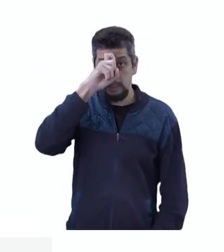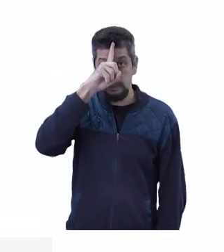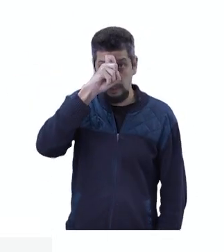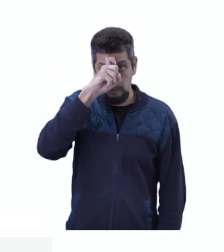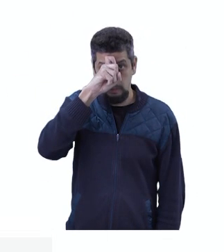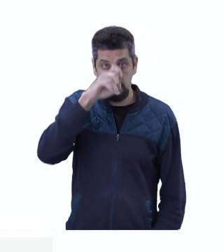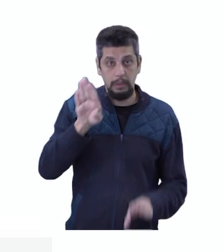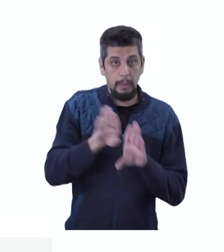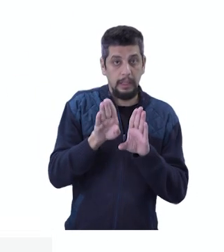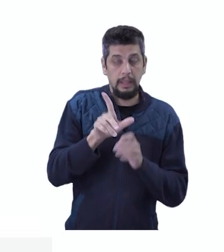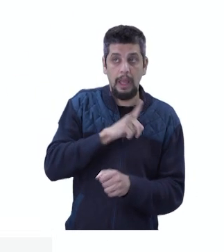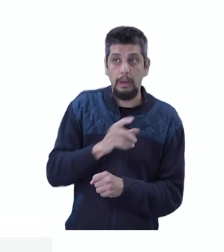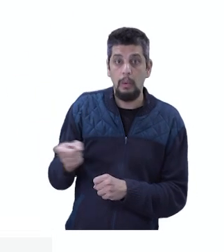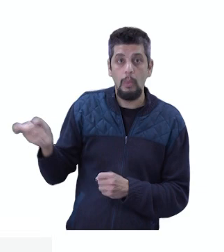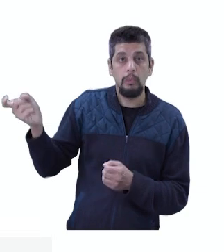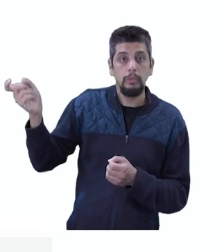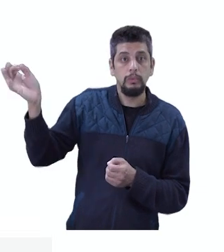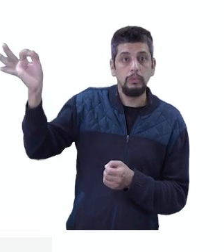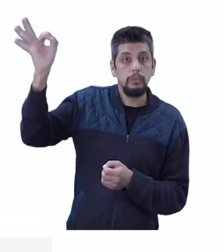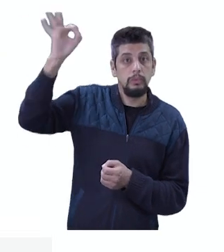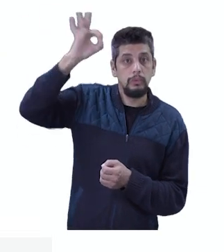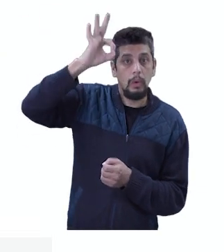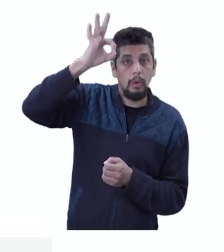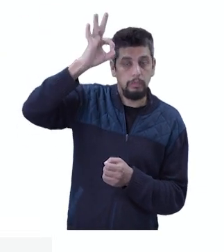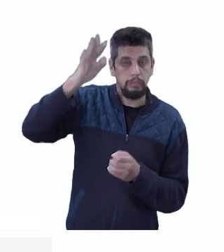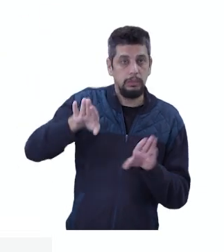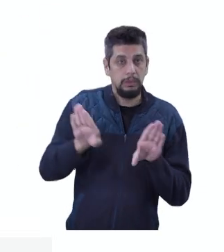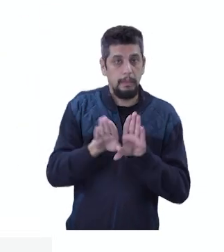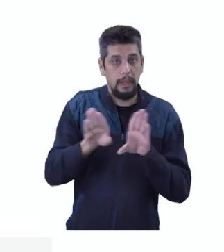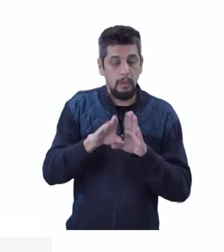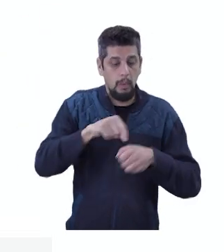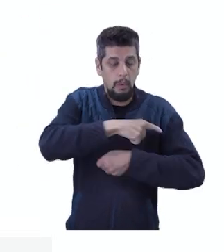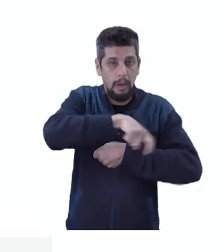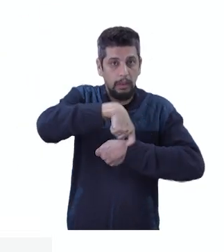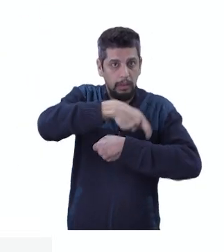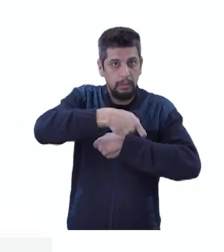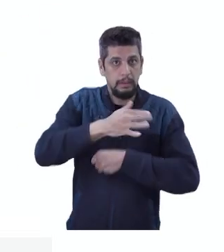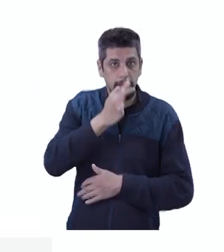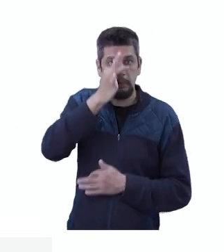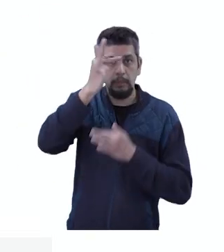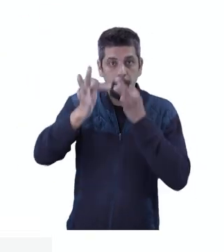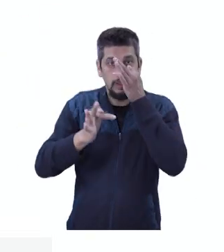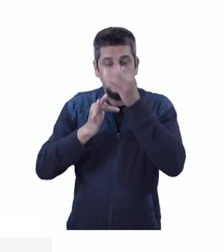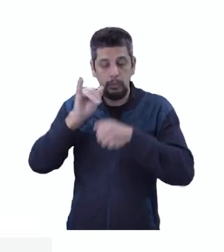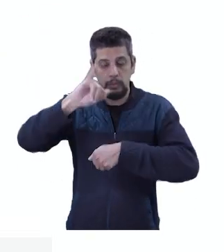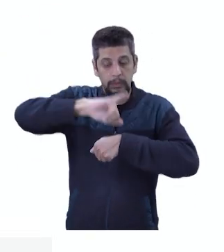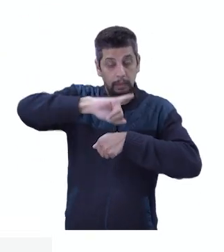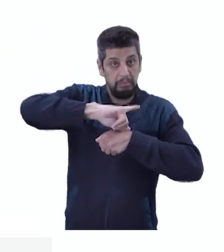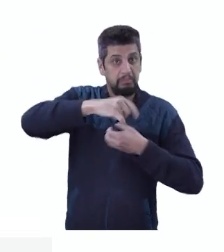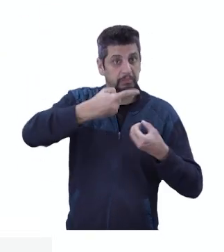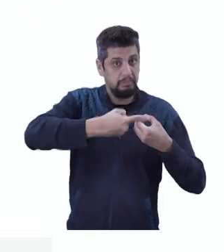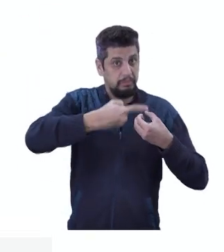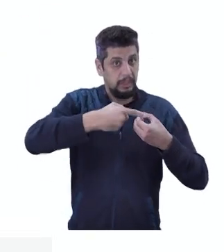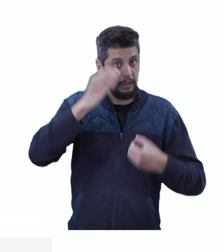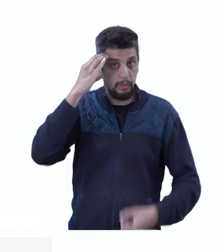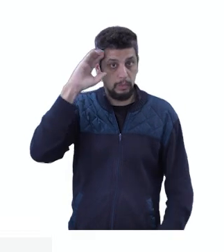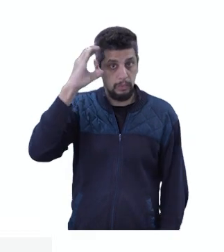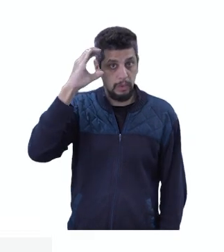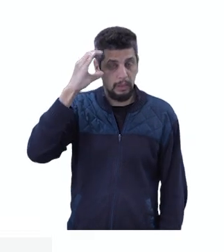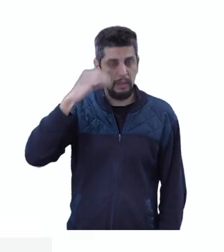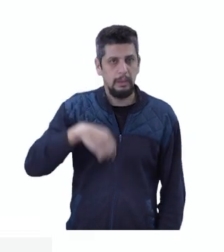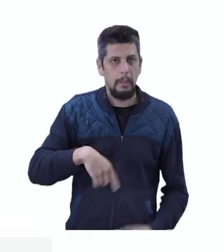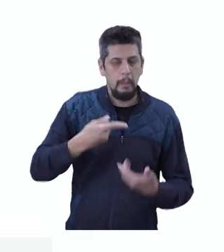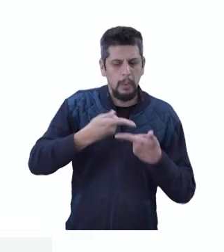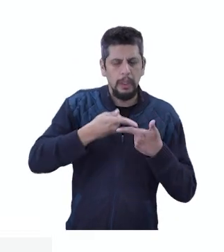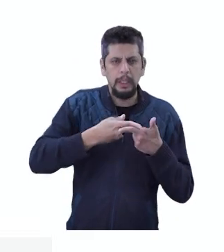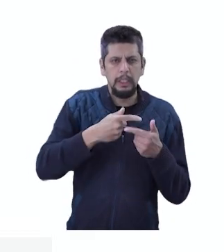Barbosa. O relógio das flores, né? Também no centro da cidade, então é chamado